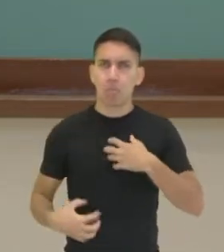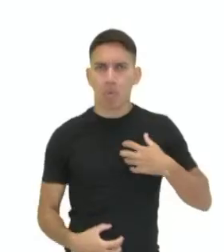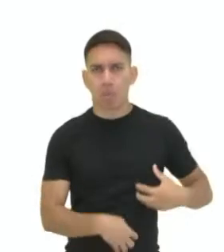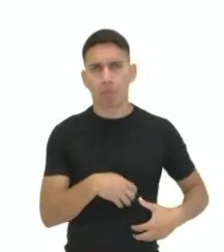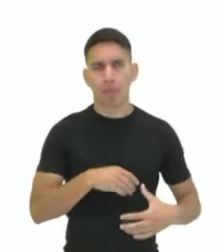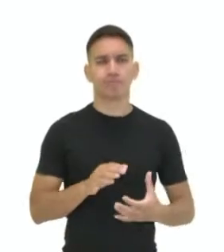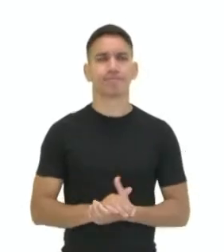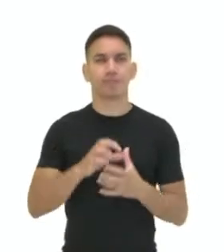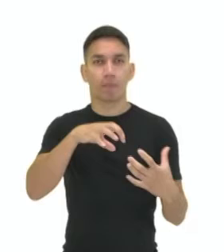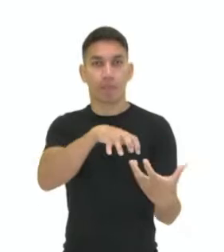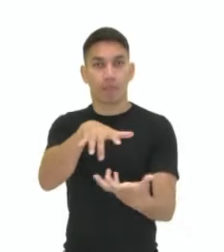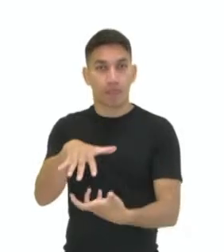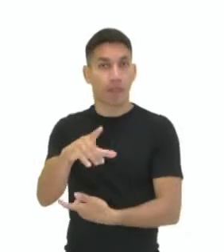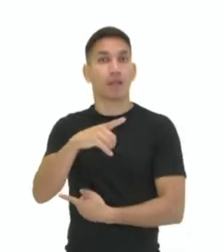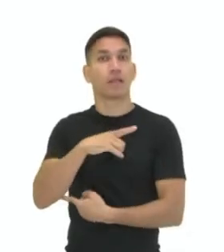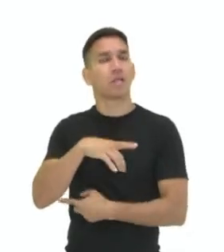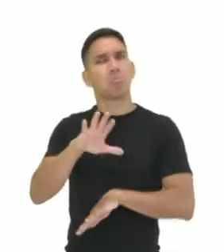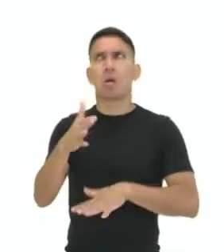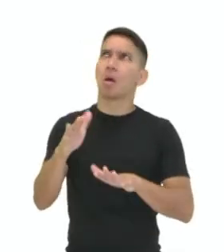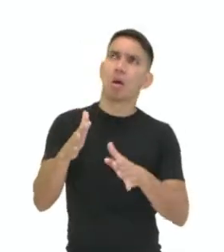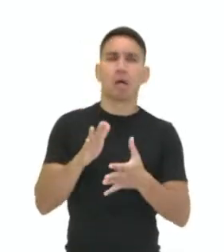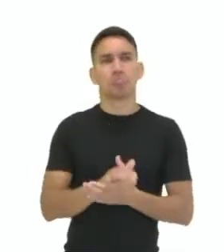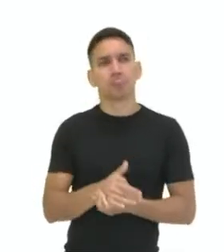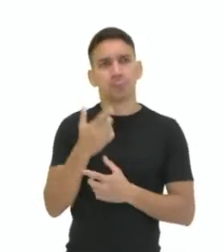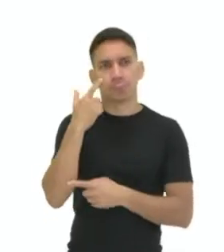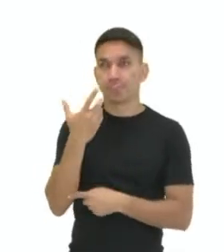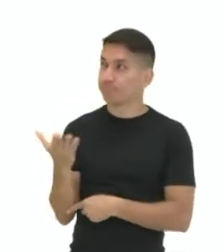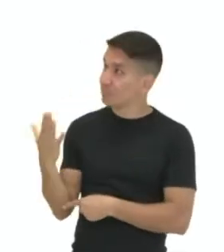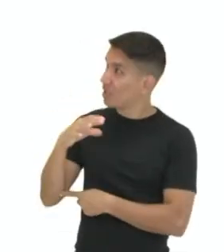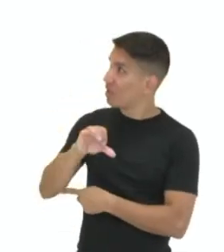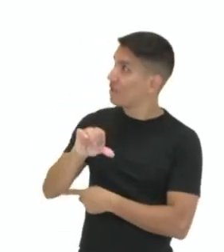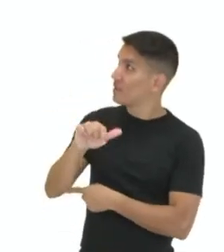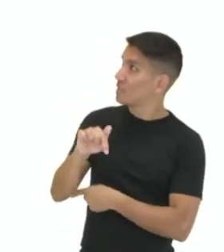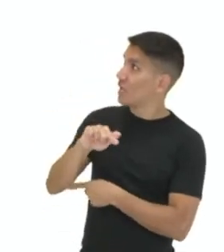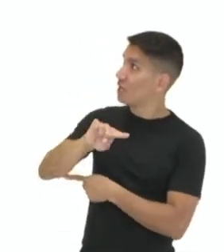Terra possui, gente, mais ou menos